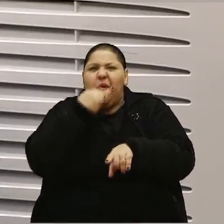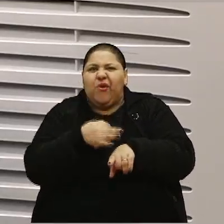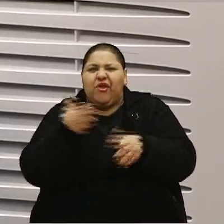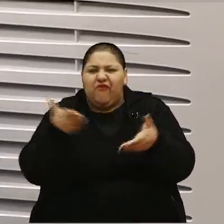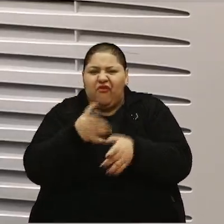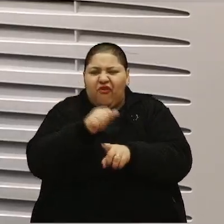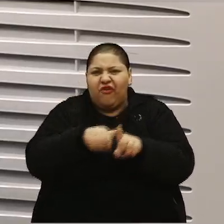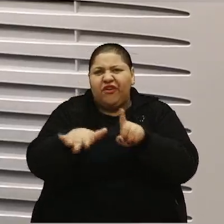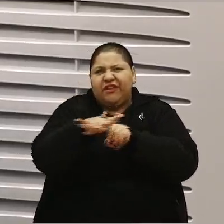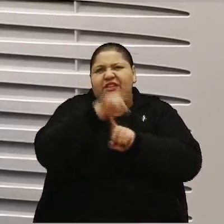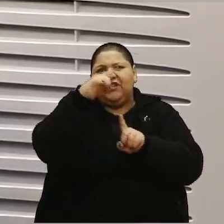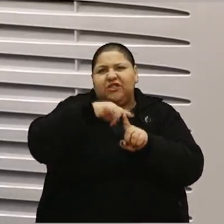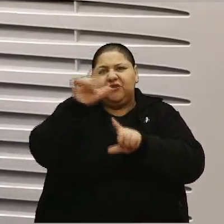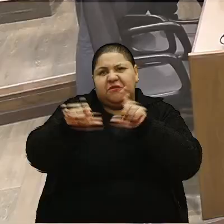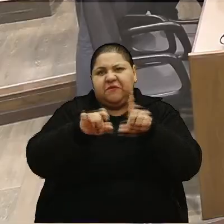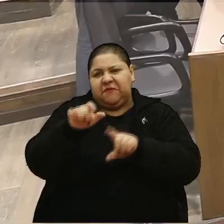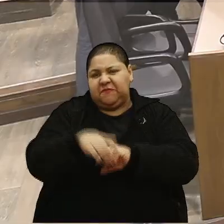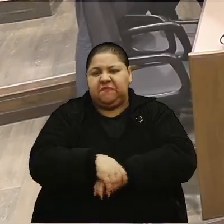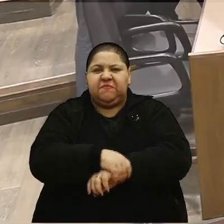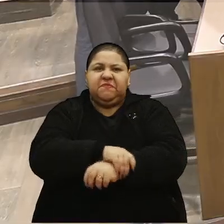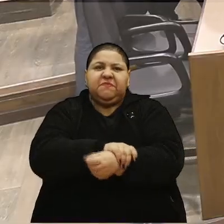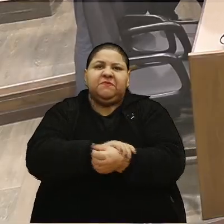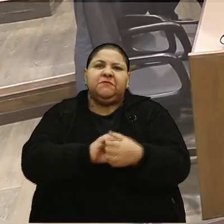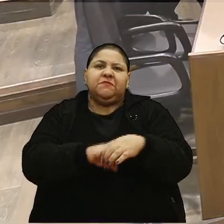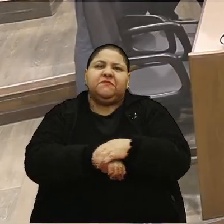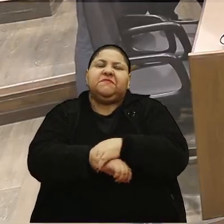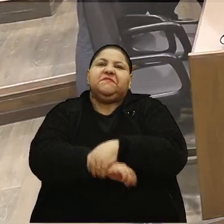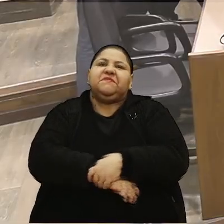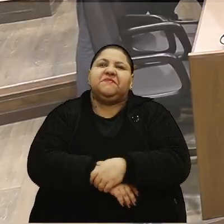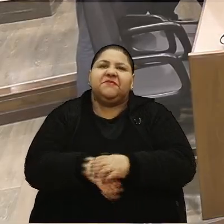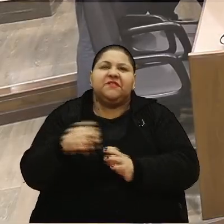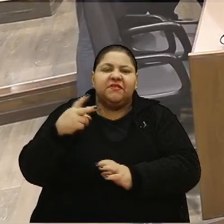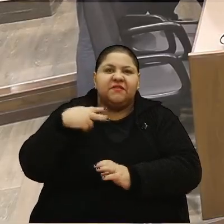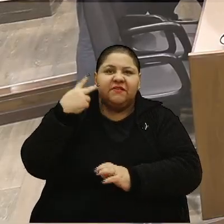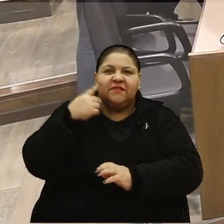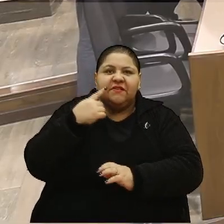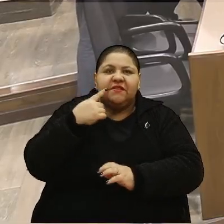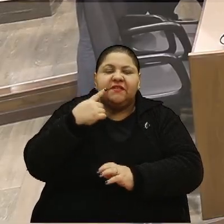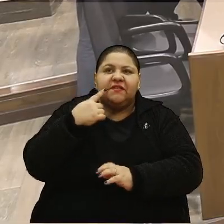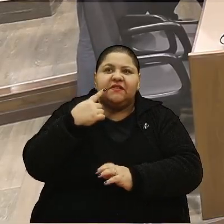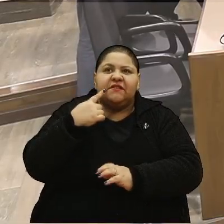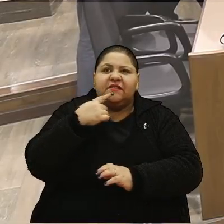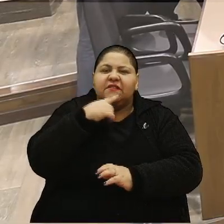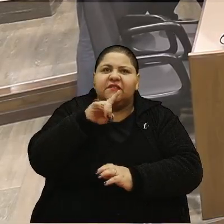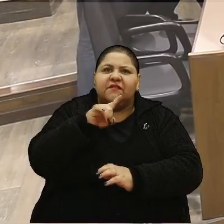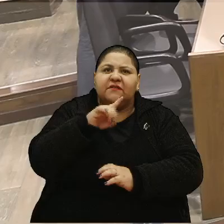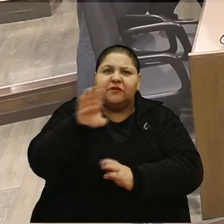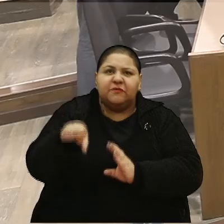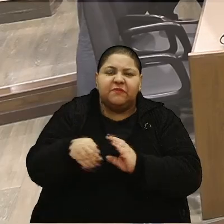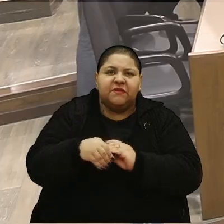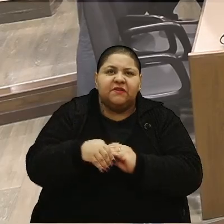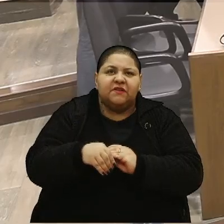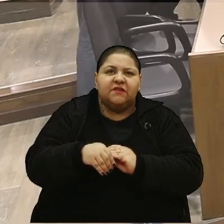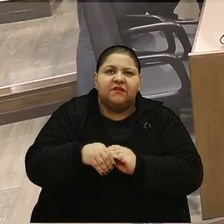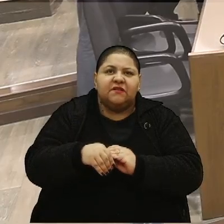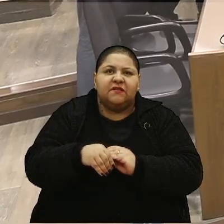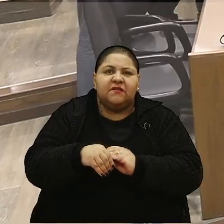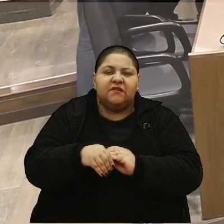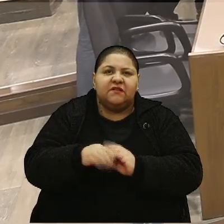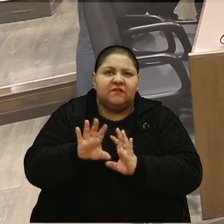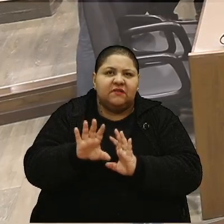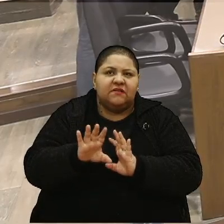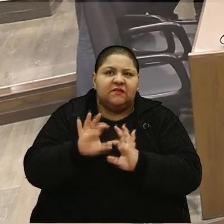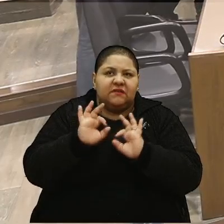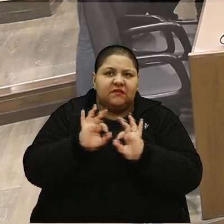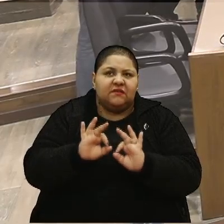na sociedade, esse tipo de gente. Obrigado. Vereador Caleb. Vereador Caleb ou vereador? Vereador Foi o senhor que pediu? Eu pedi. Acho que eu pedi, pois o vereador